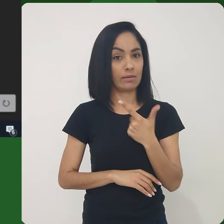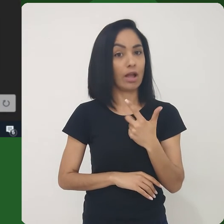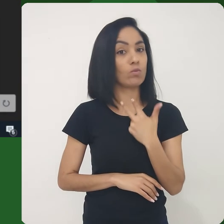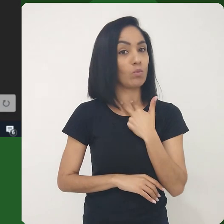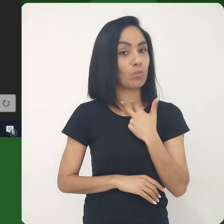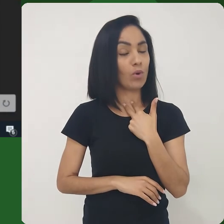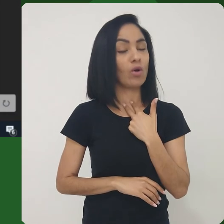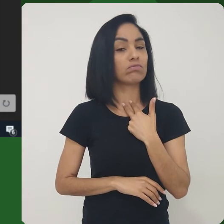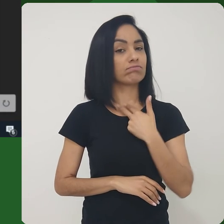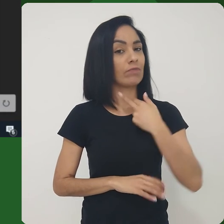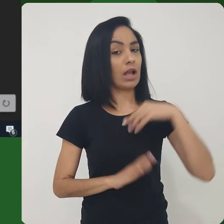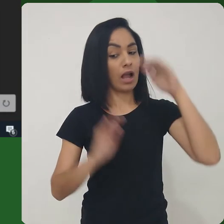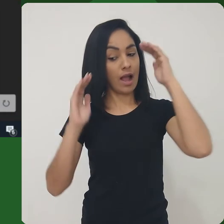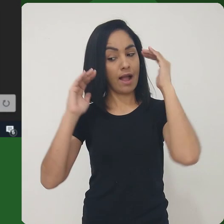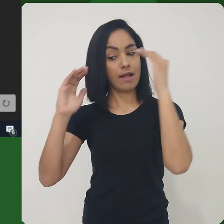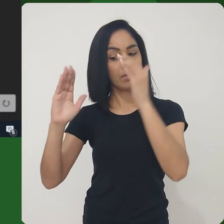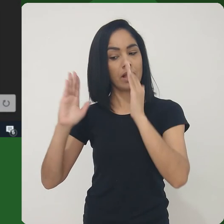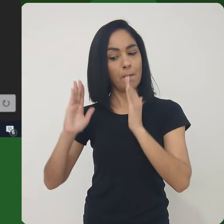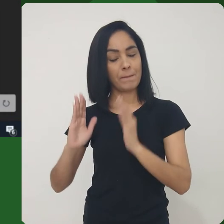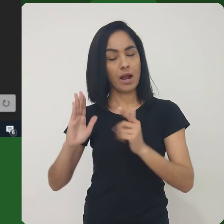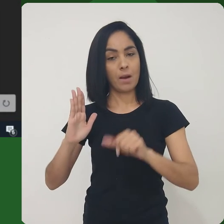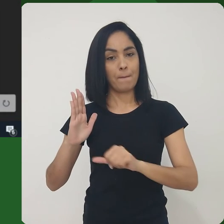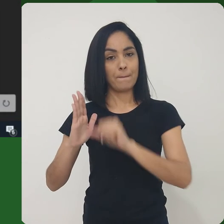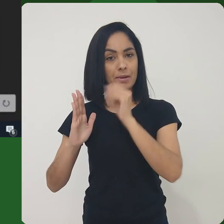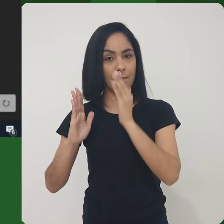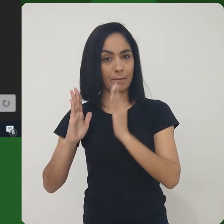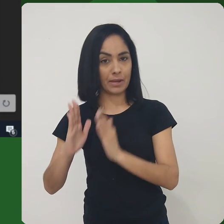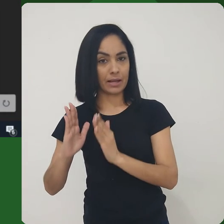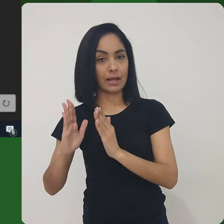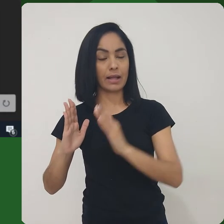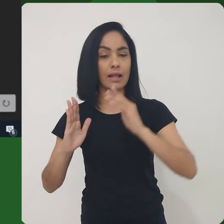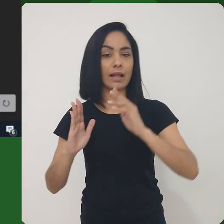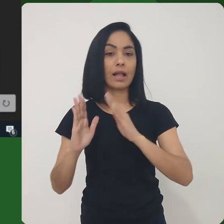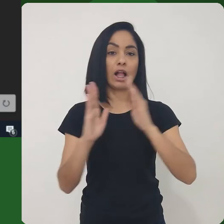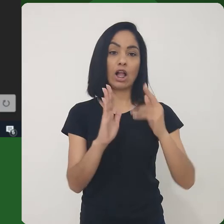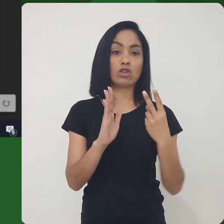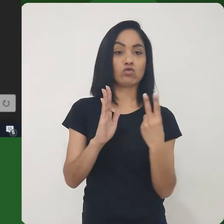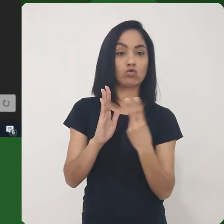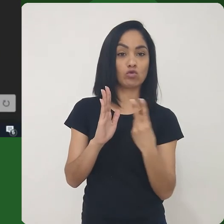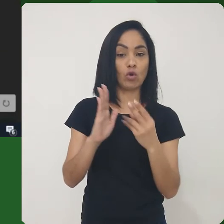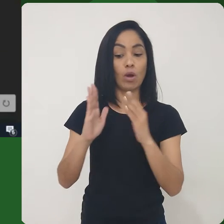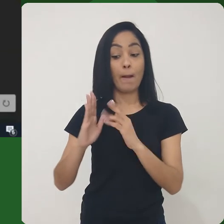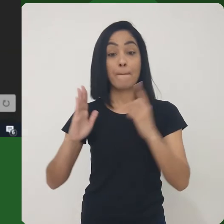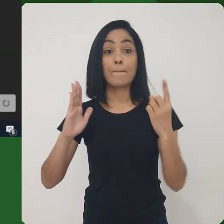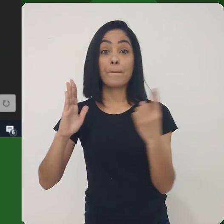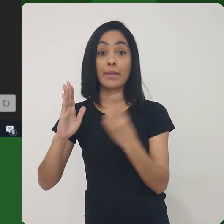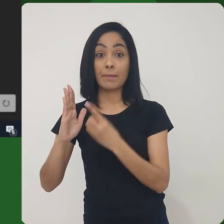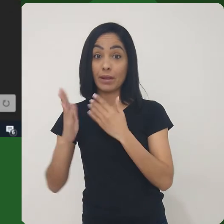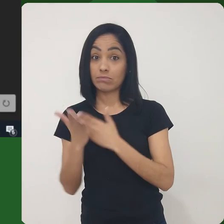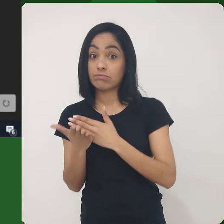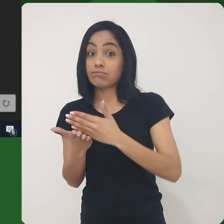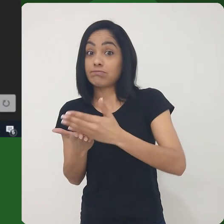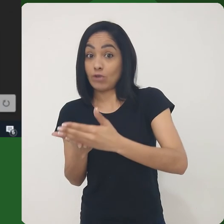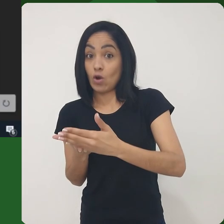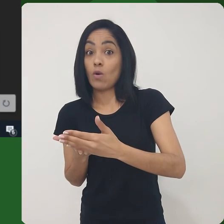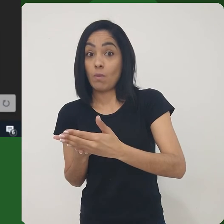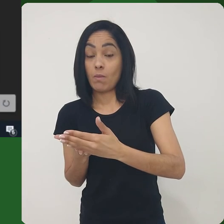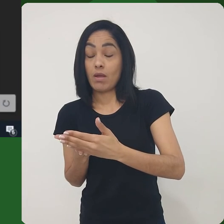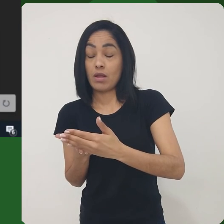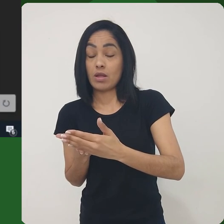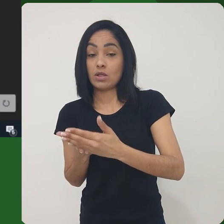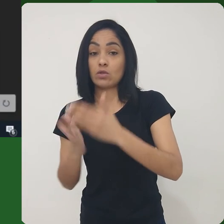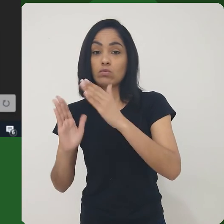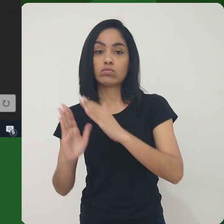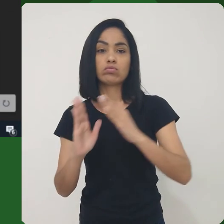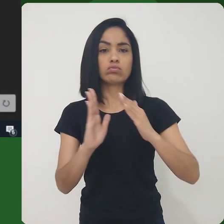e tudo, respeitando aquelas partes, né? A parte da abertura, né? Aqui, né? O